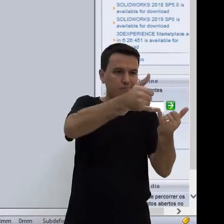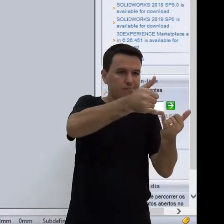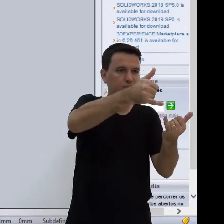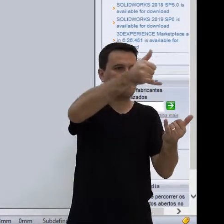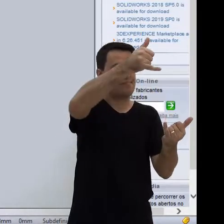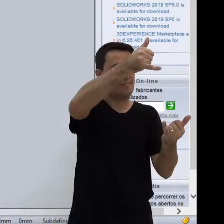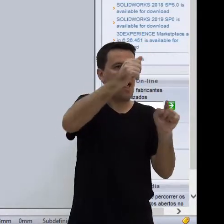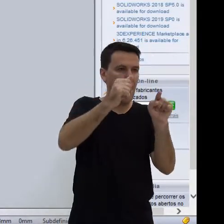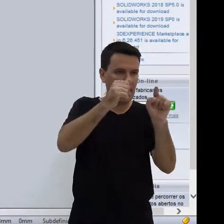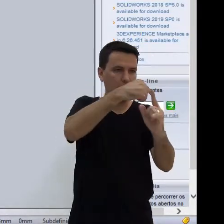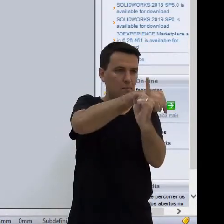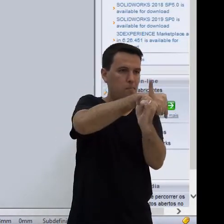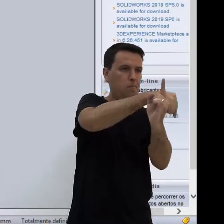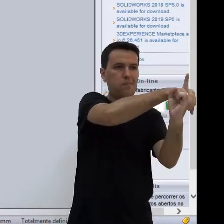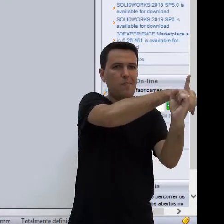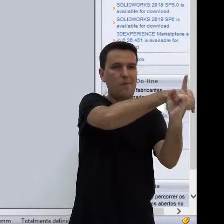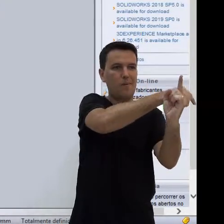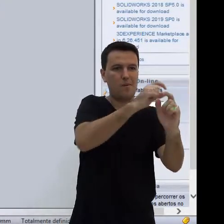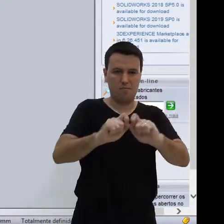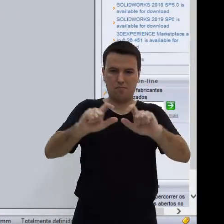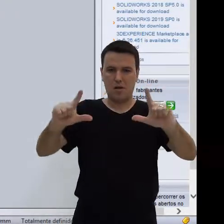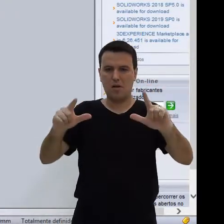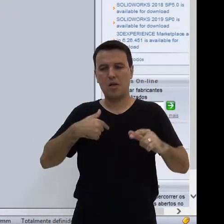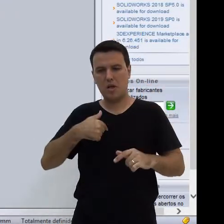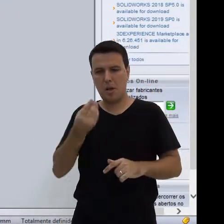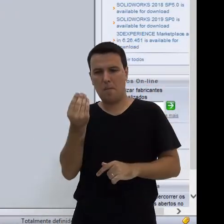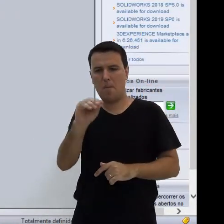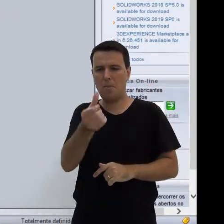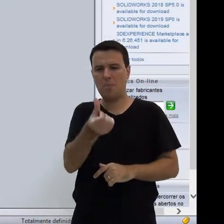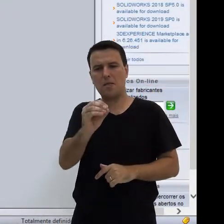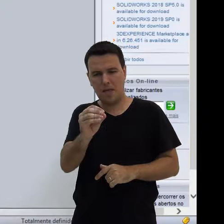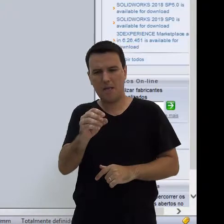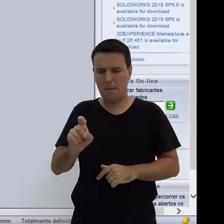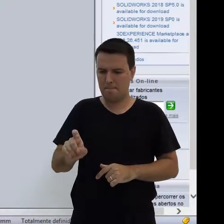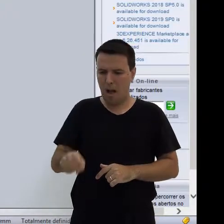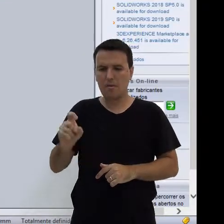vertical. Cliquei na linha, cliquei fora, vou digitar o valor e apertar o